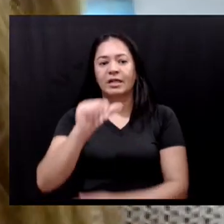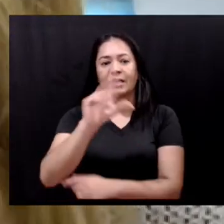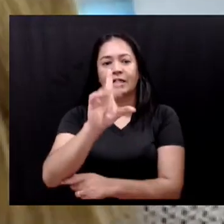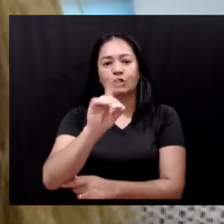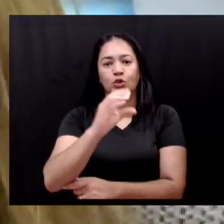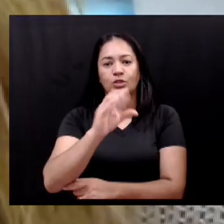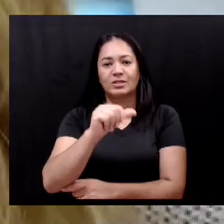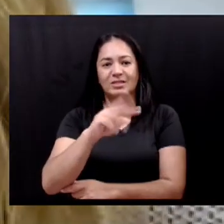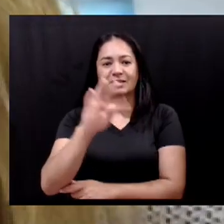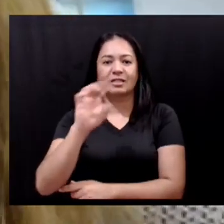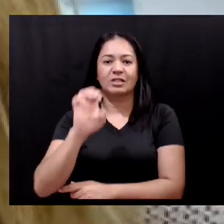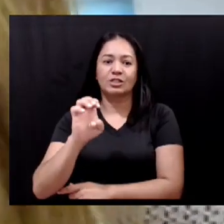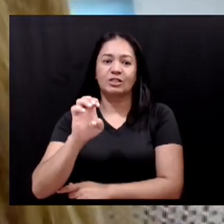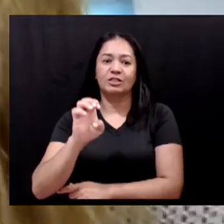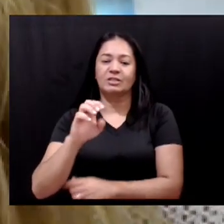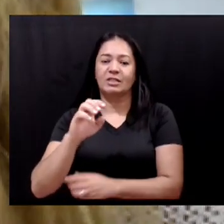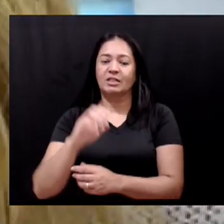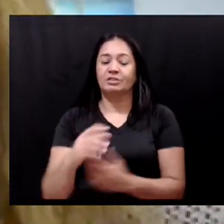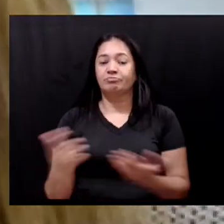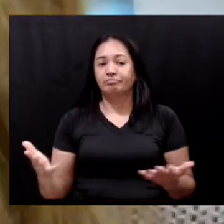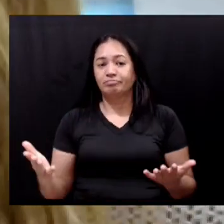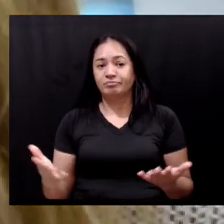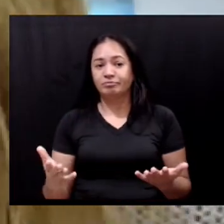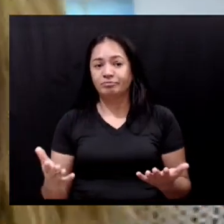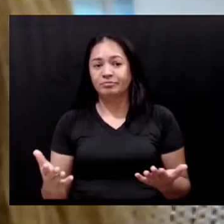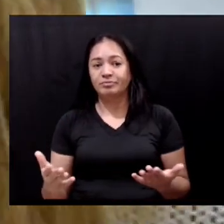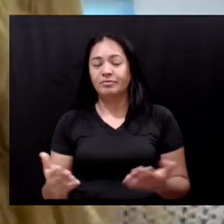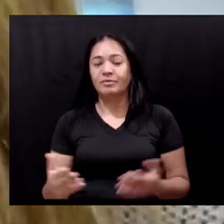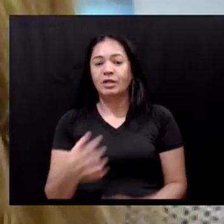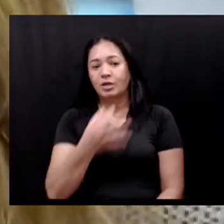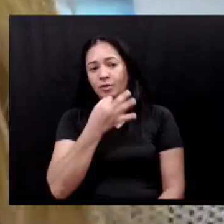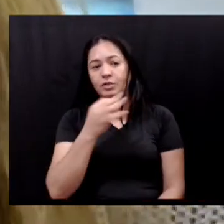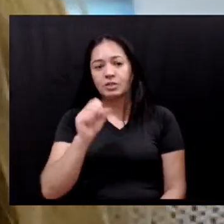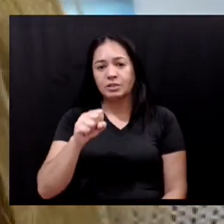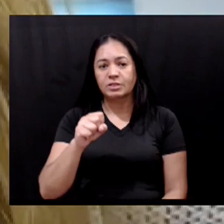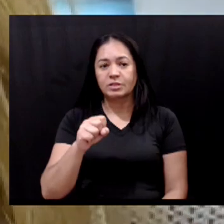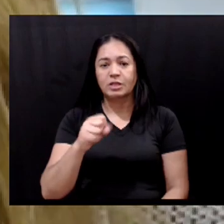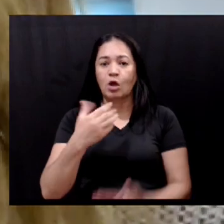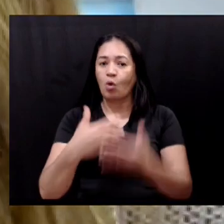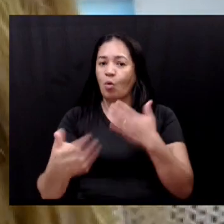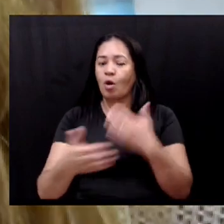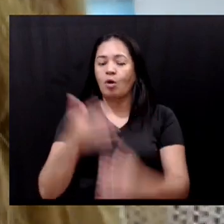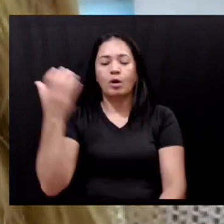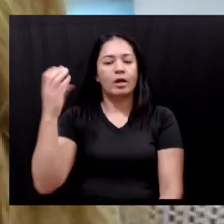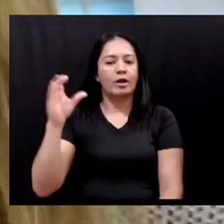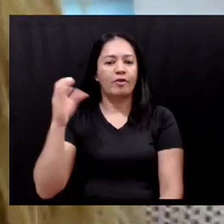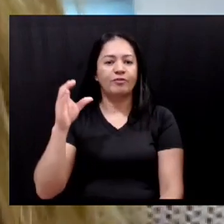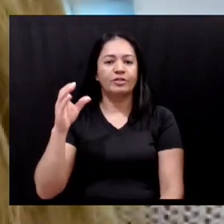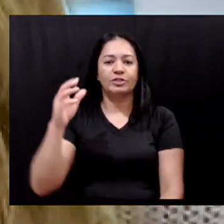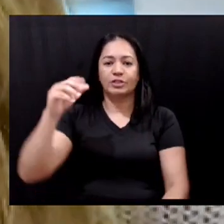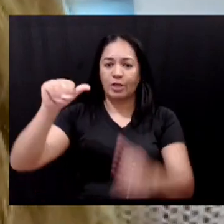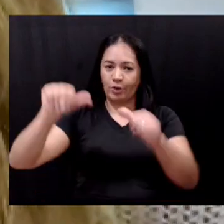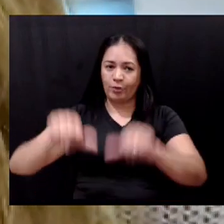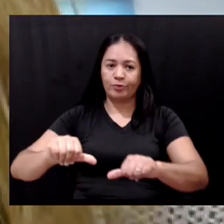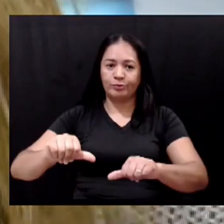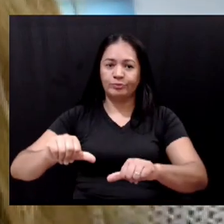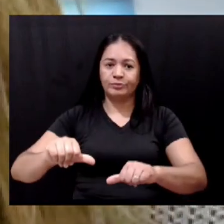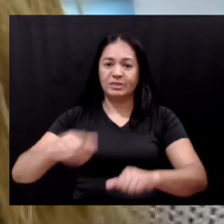Adoçantes artificiais. Então, acredito que sim, tanto a Coca normal quanto a Coca Zero, se for um consumo